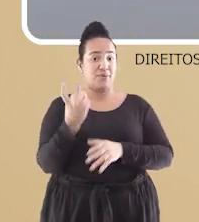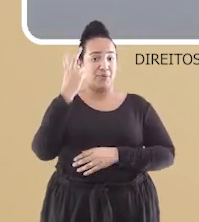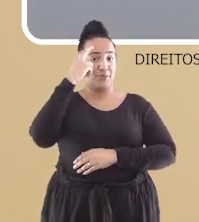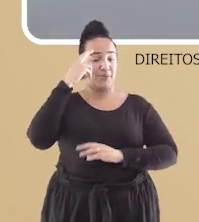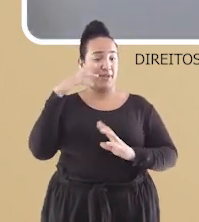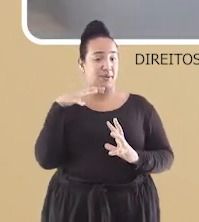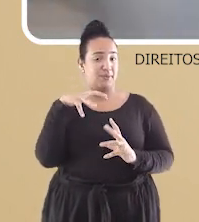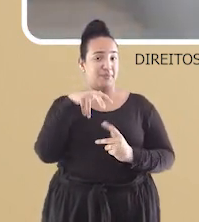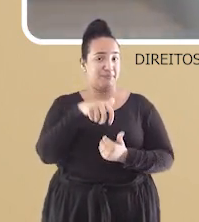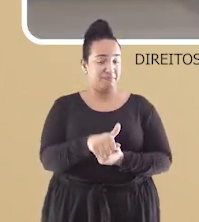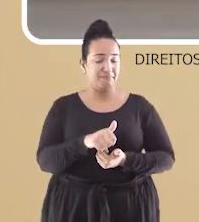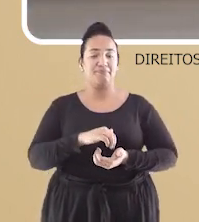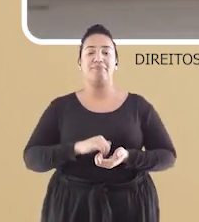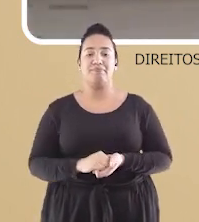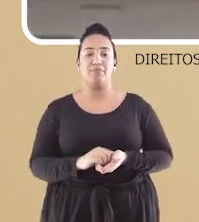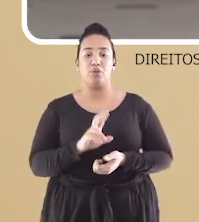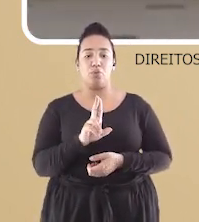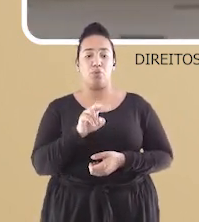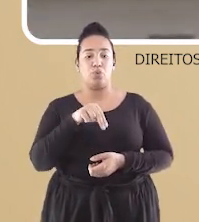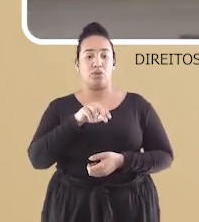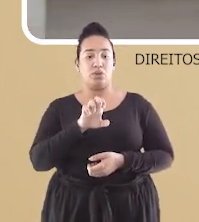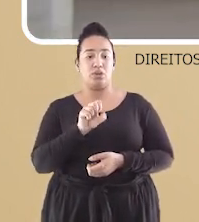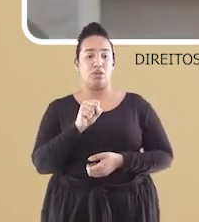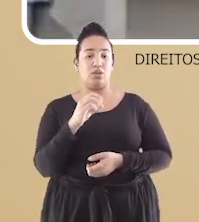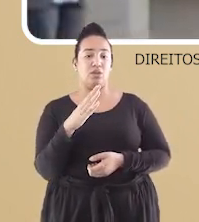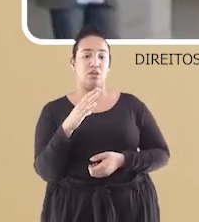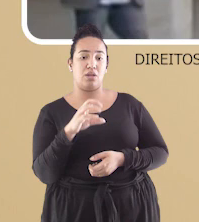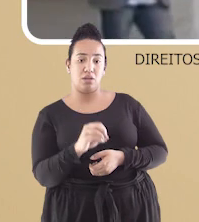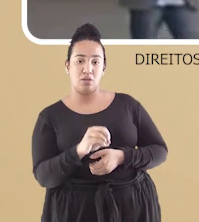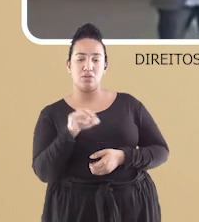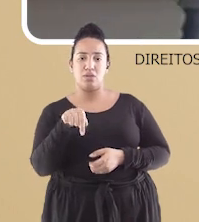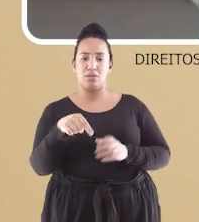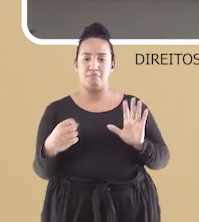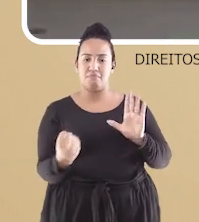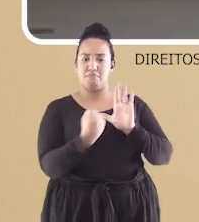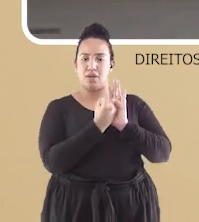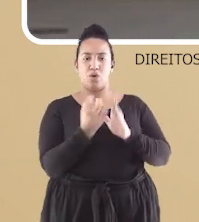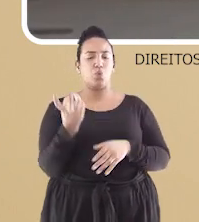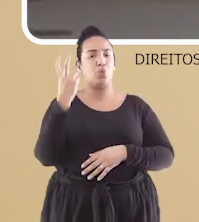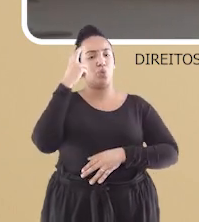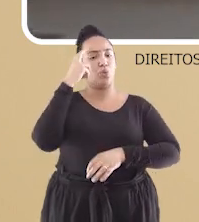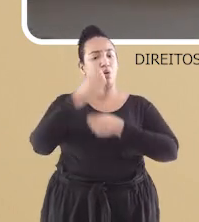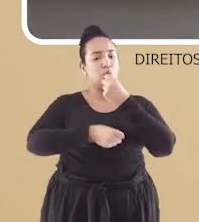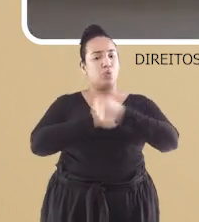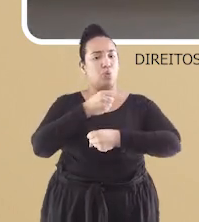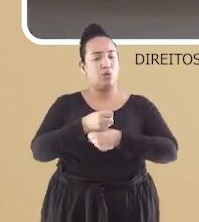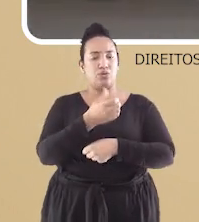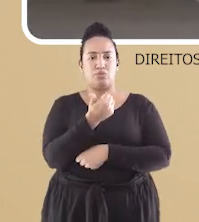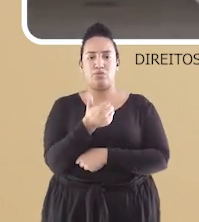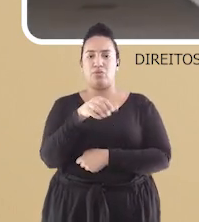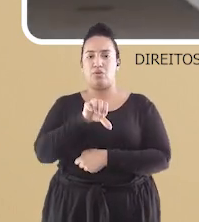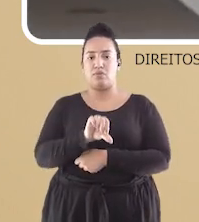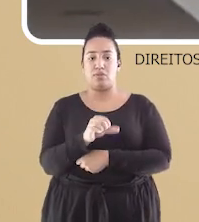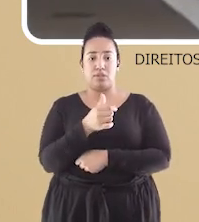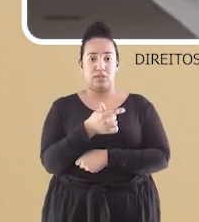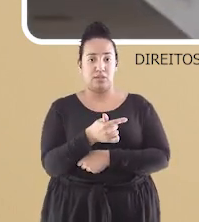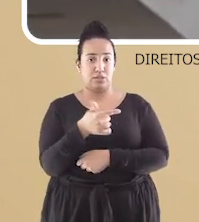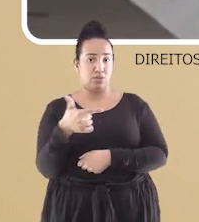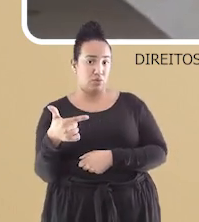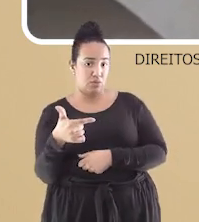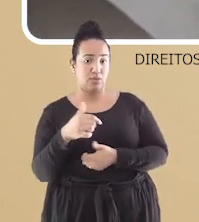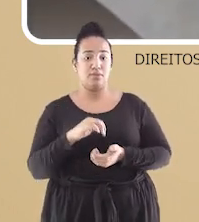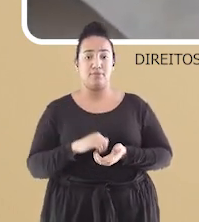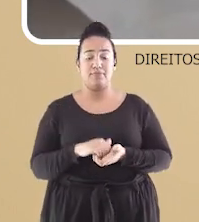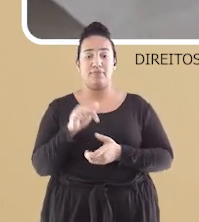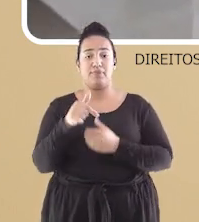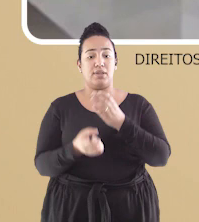da Humanidade. A Unesco passou a conceder o título de Patrimônio Cultural da Humanidade a partir de 1972 e